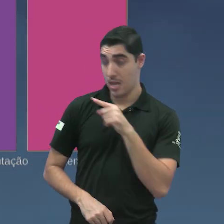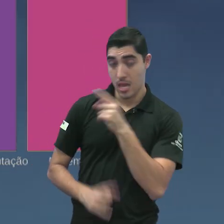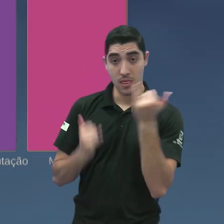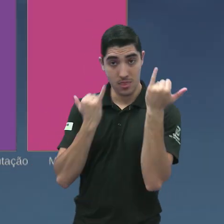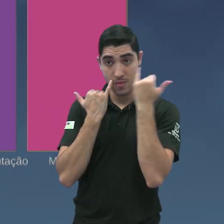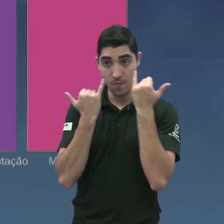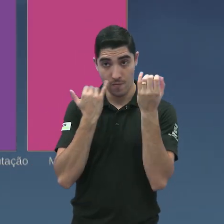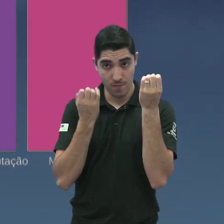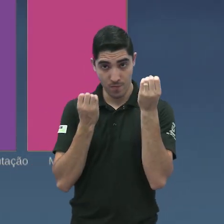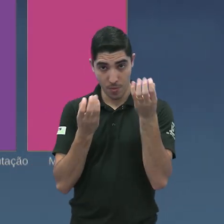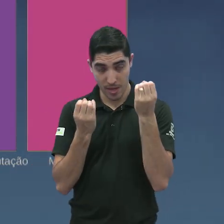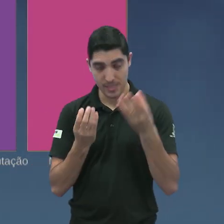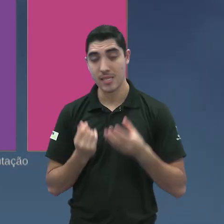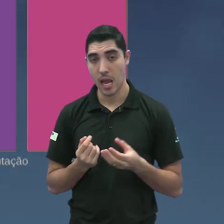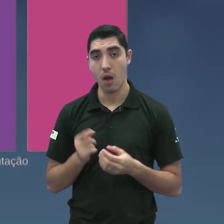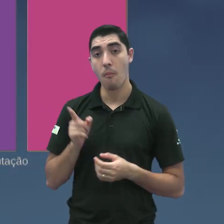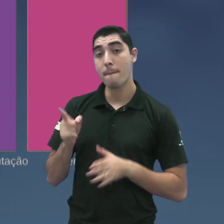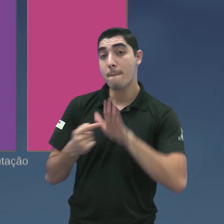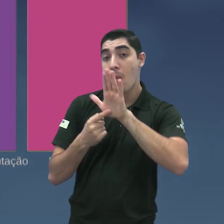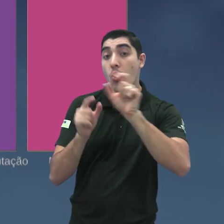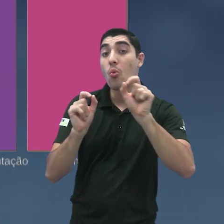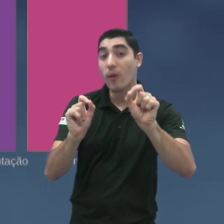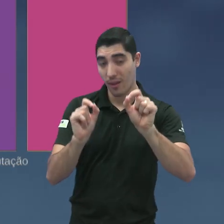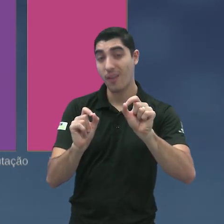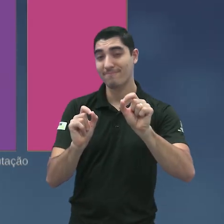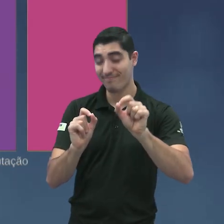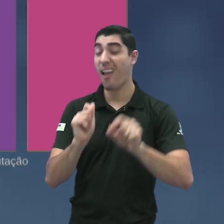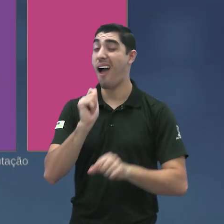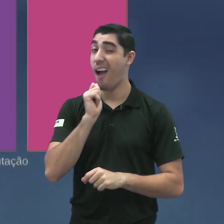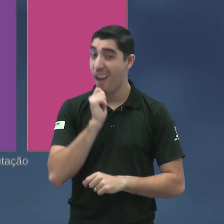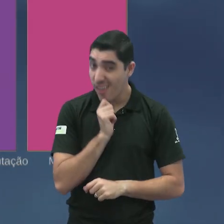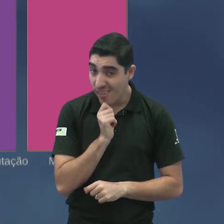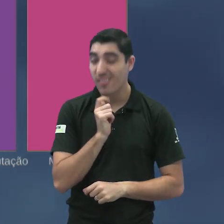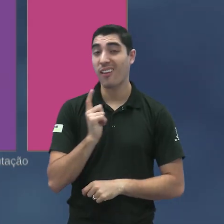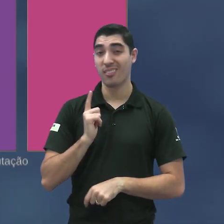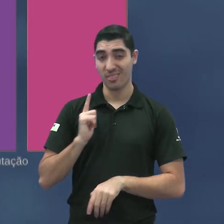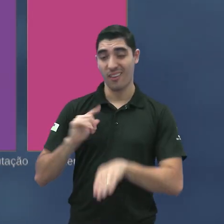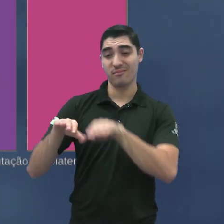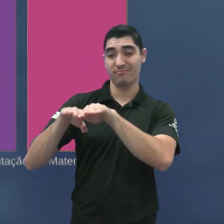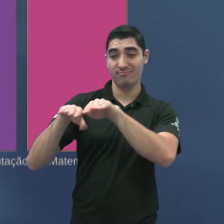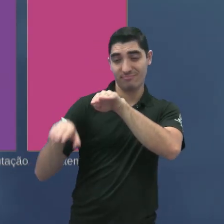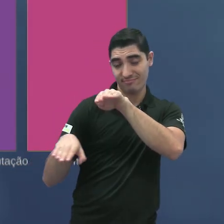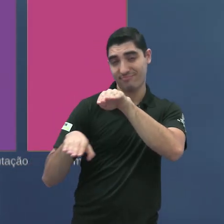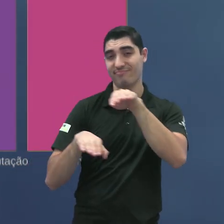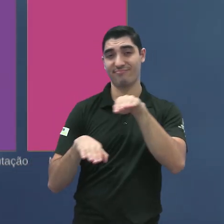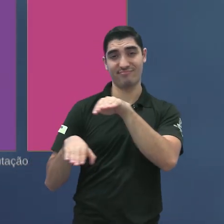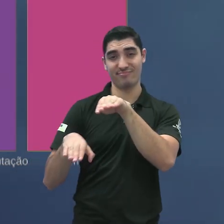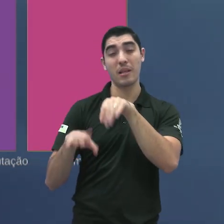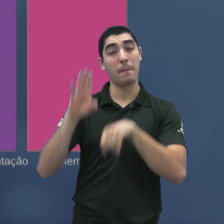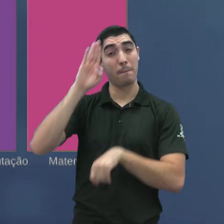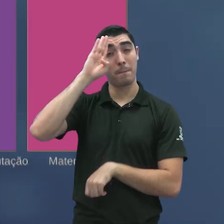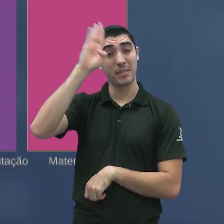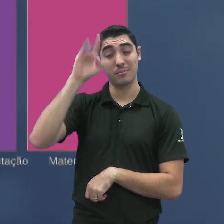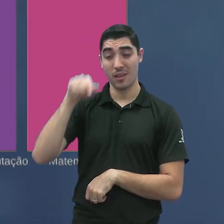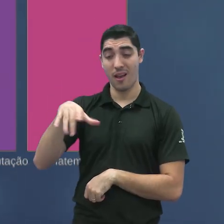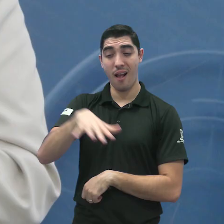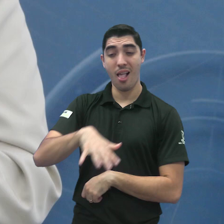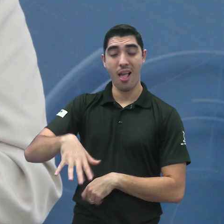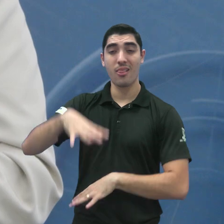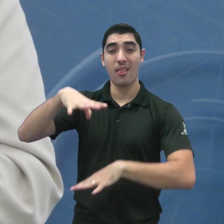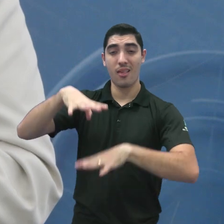19%. Esses dados mostram, né, como a desigualdade ainda é mais forte nas áreas